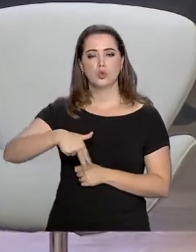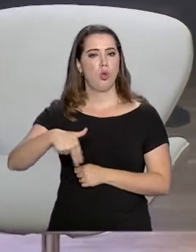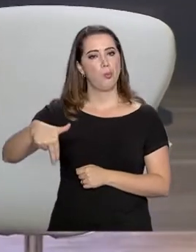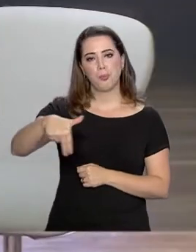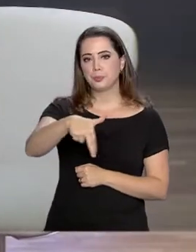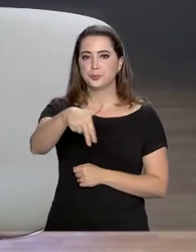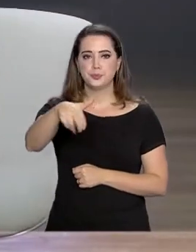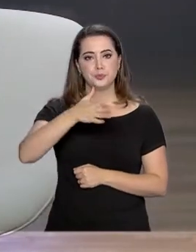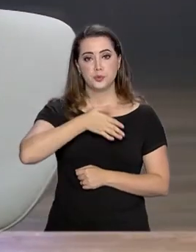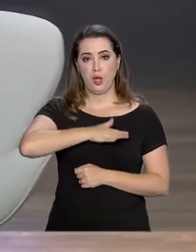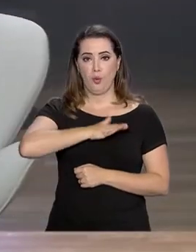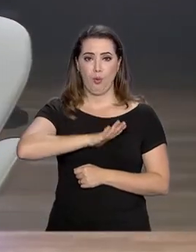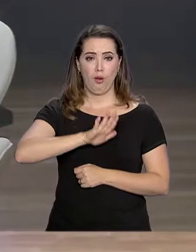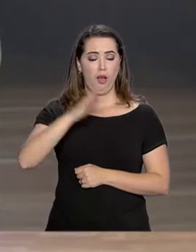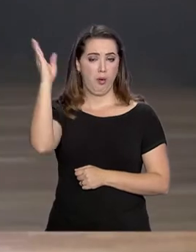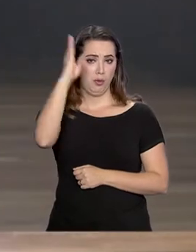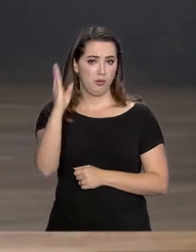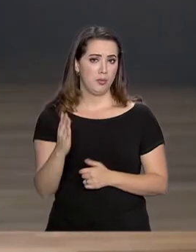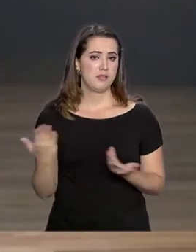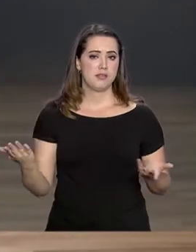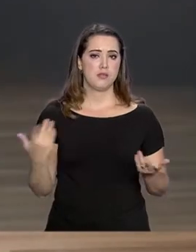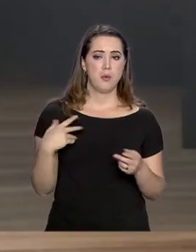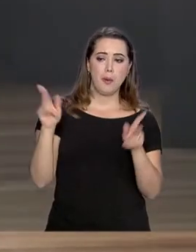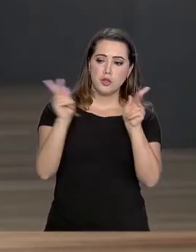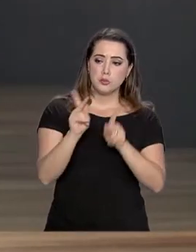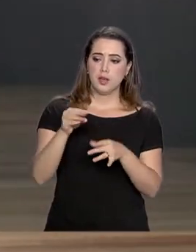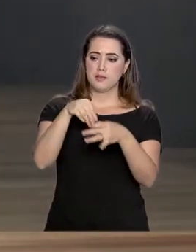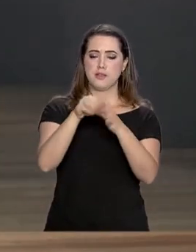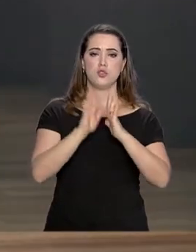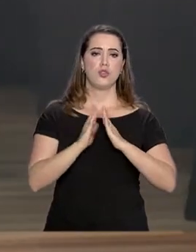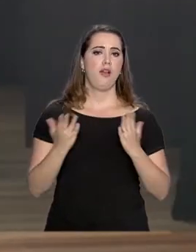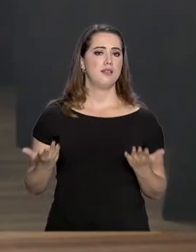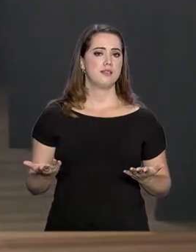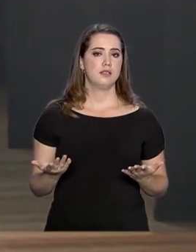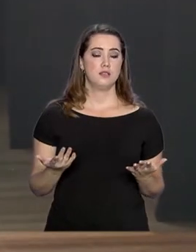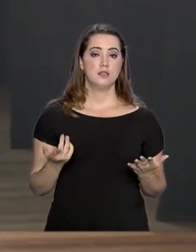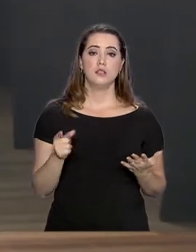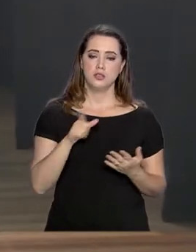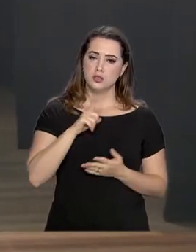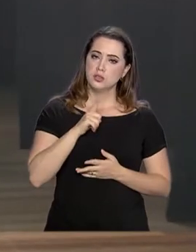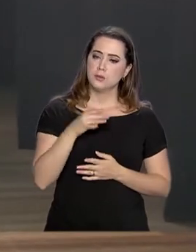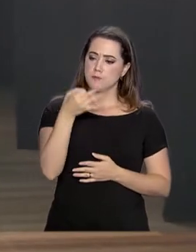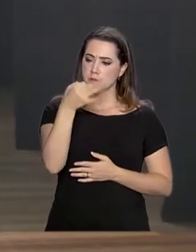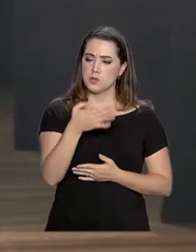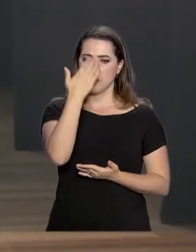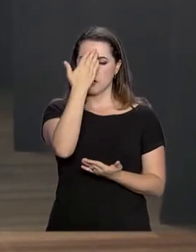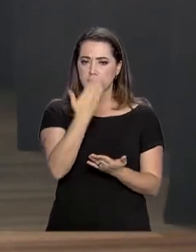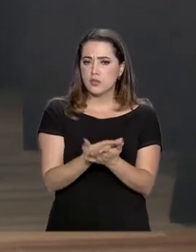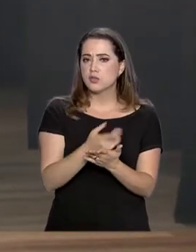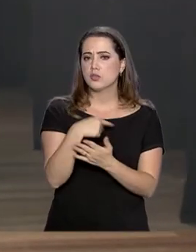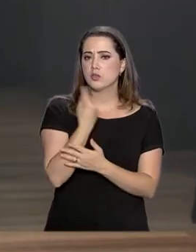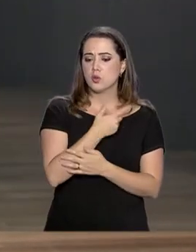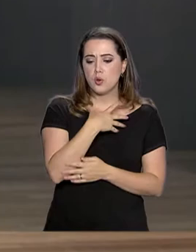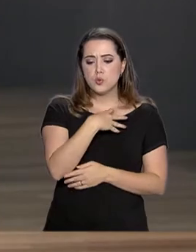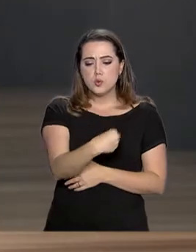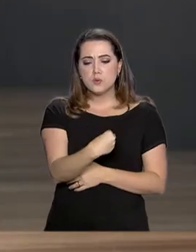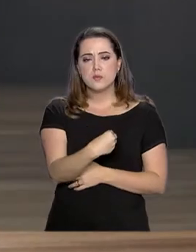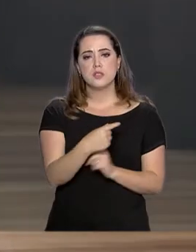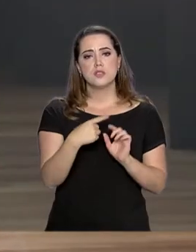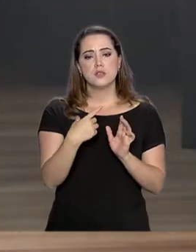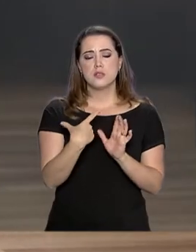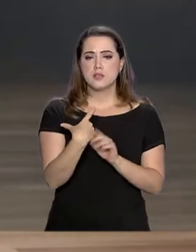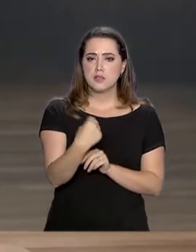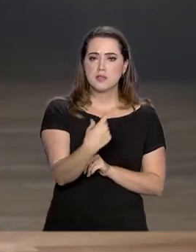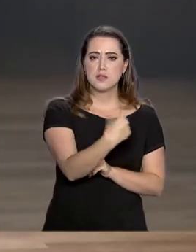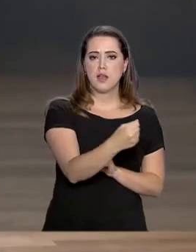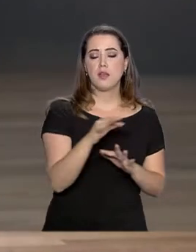ruas das nossas cidades, de estarmos em paz dentro dos nossos lares, de termos a certeza que os nossos filhos que saem à noite para ir